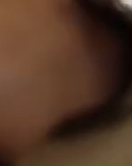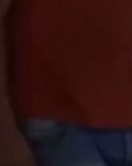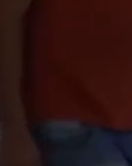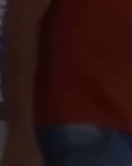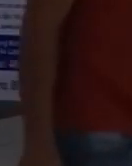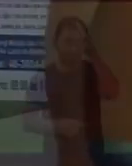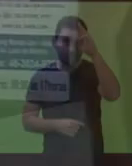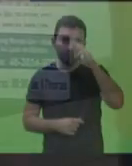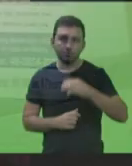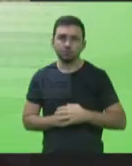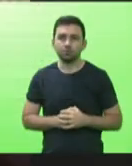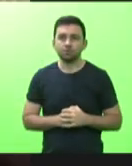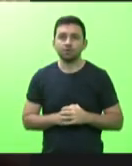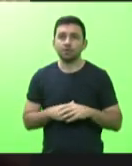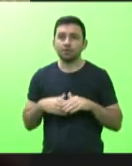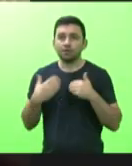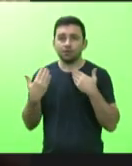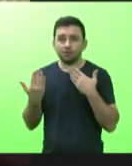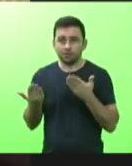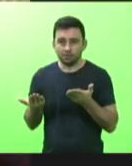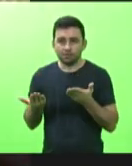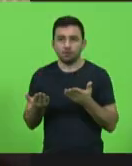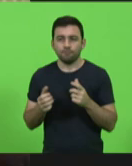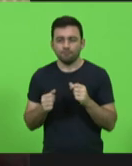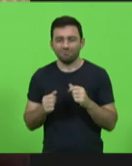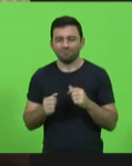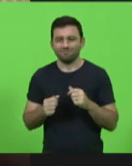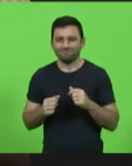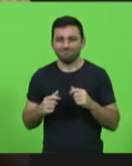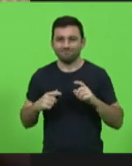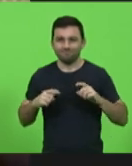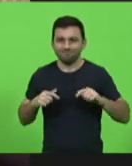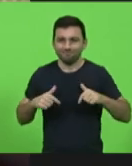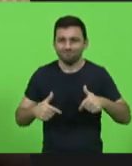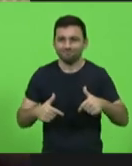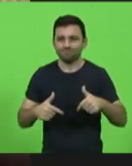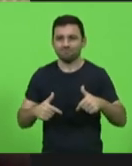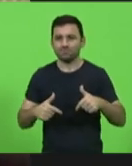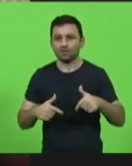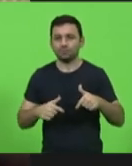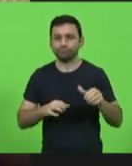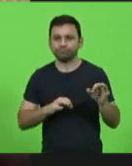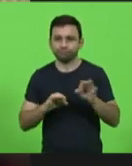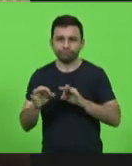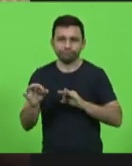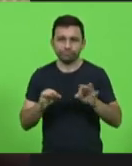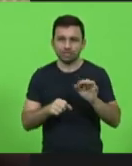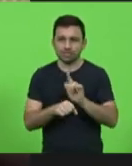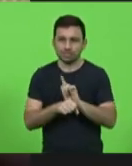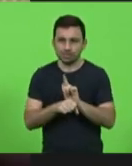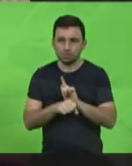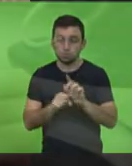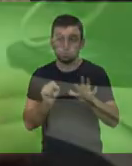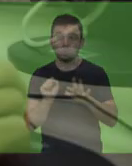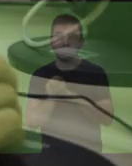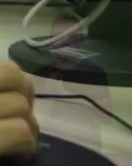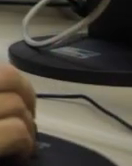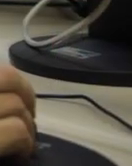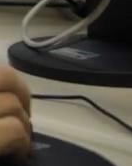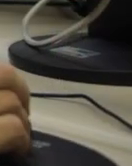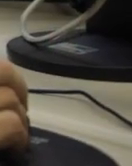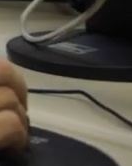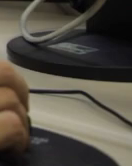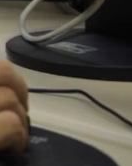servidores em Santa Catarina o deputado Kennedy Nunes falou da sua preocupação com a gestão do setor por parte do Governo do Estado